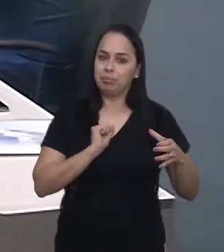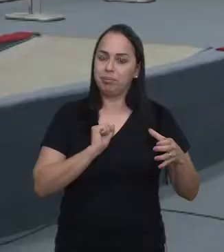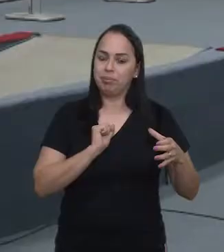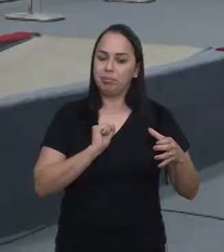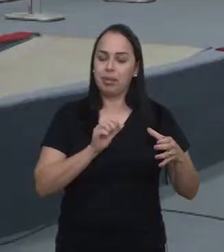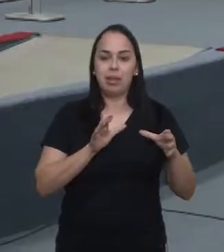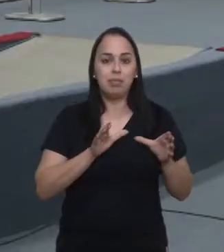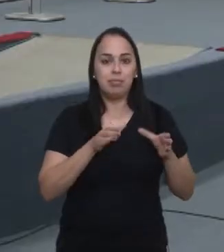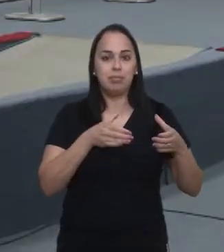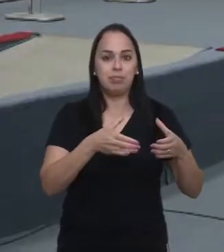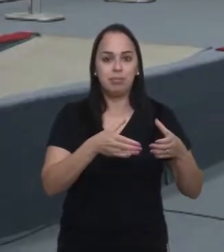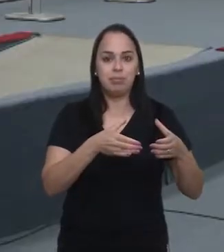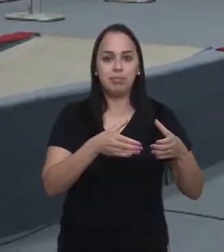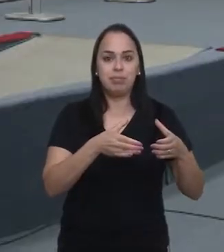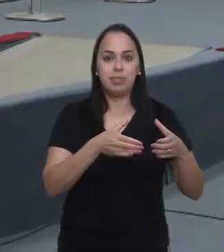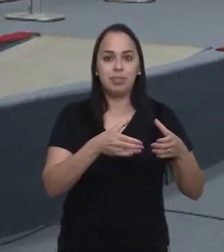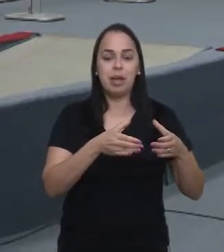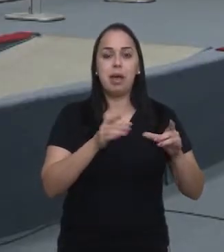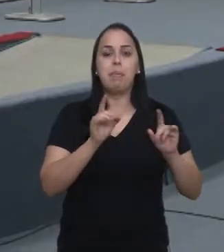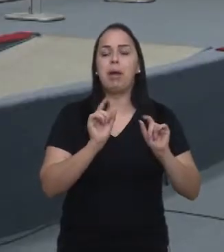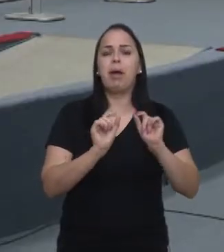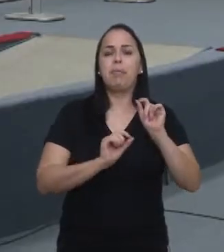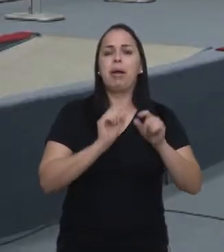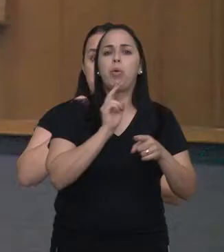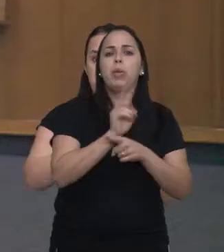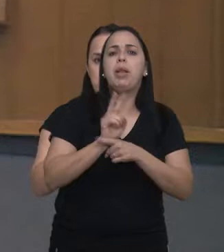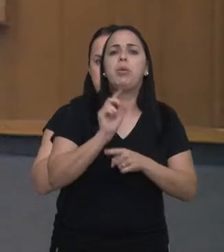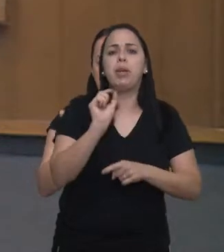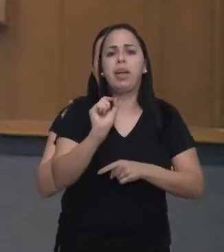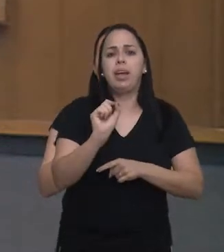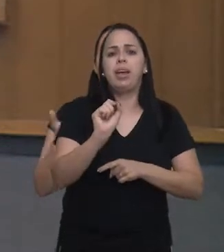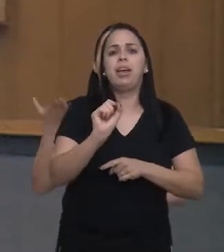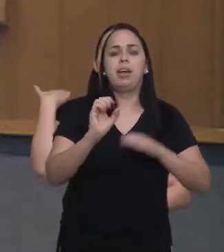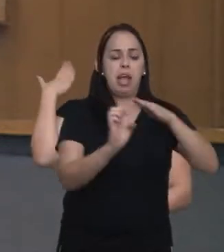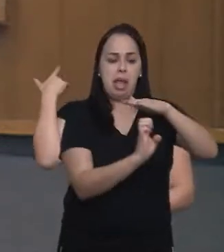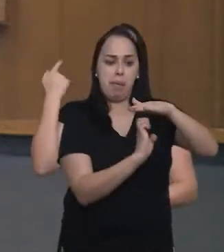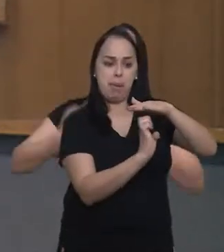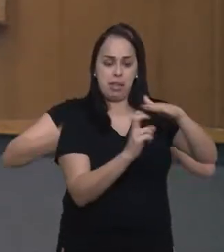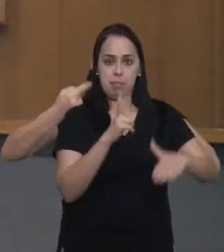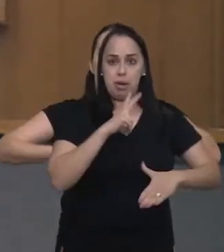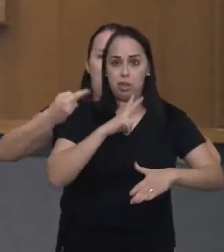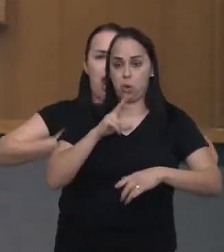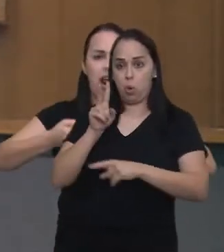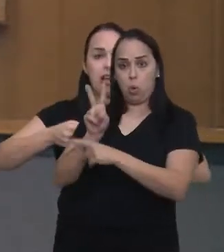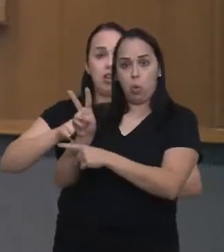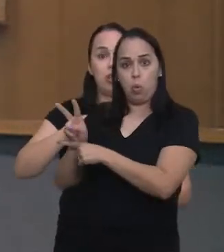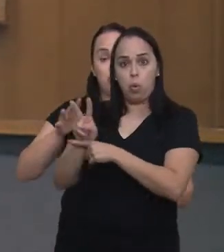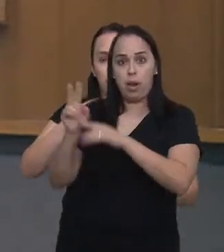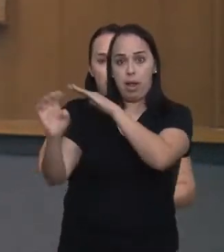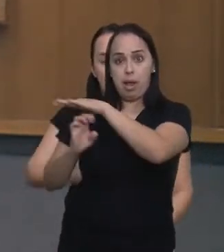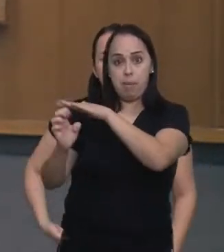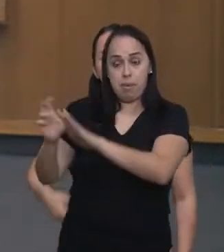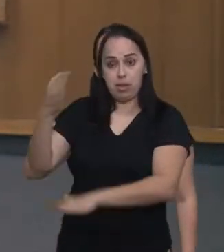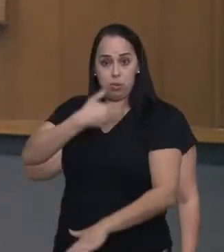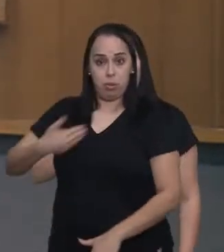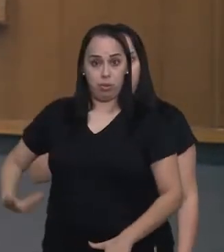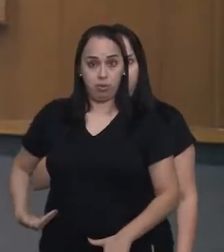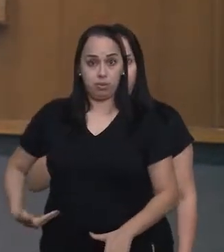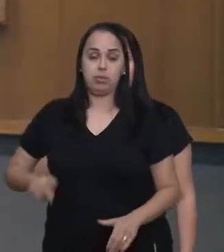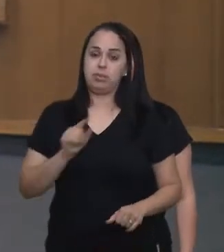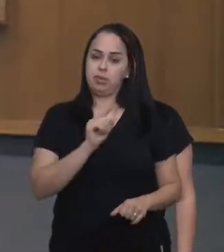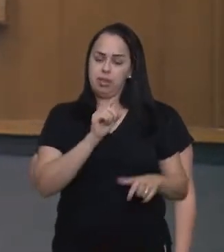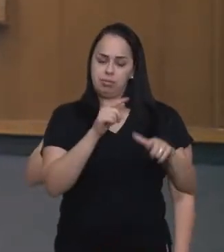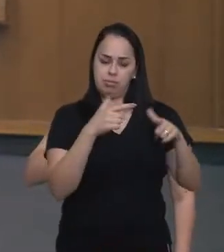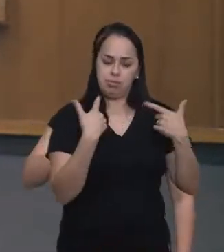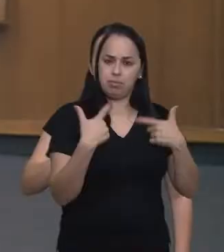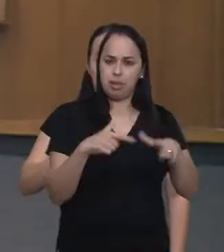Câmara, a Frente Parlamentar pela Desestatização. Fruto de um requerimento apresentado pelo vereador Tomás Henrique, o objetivo